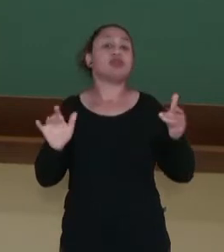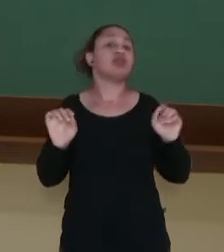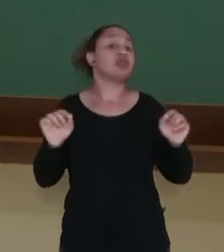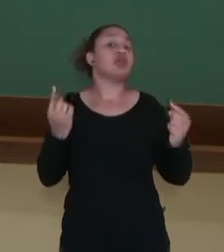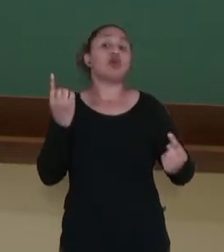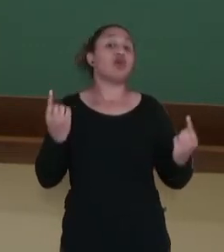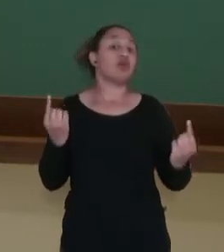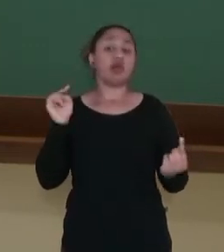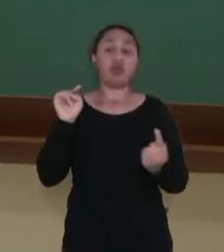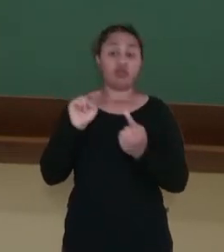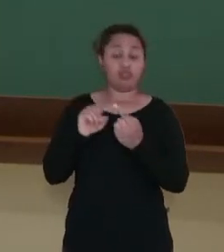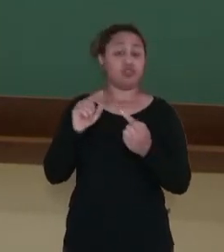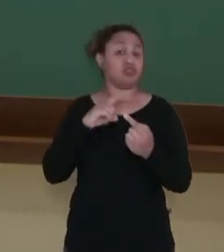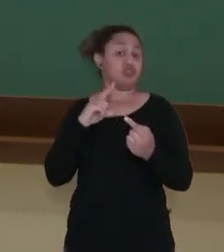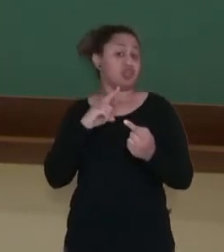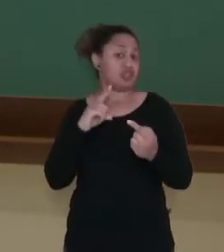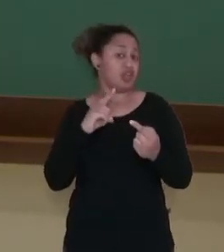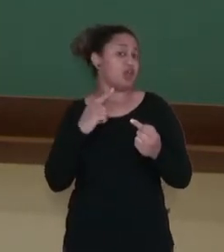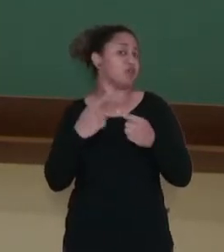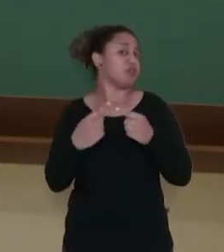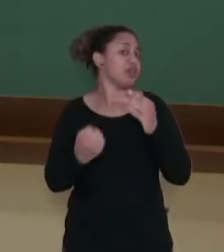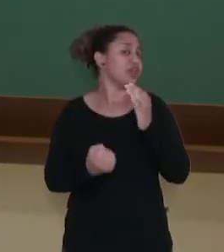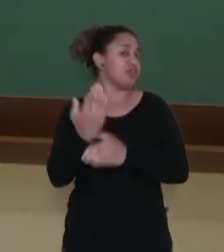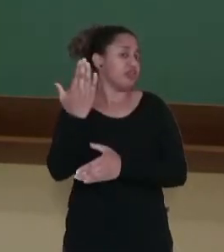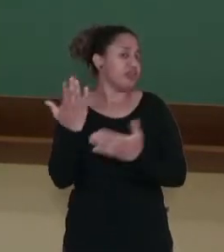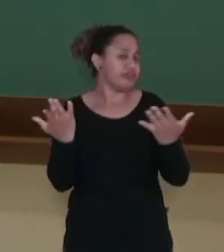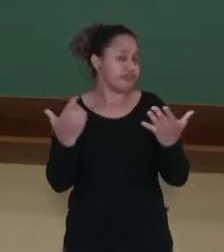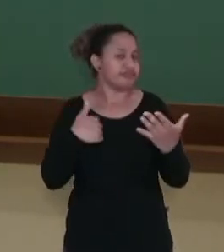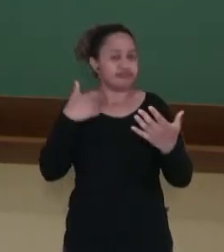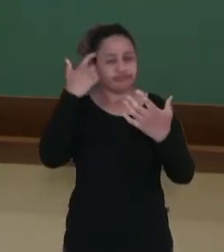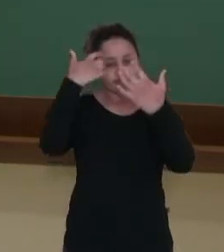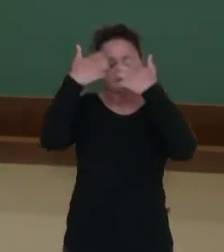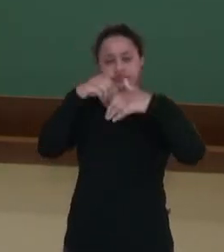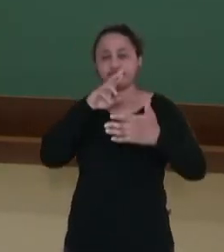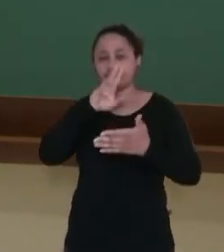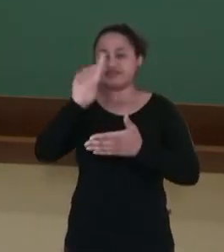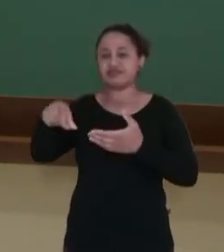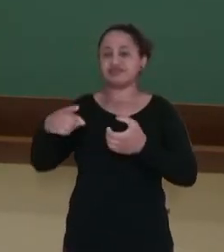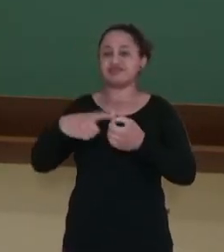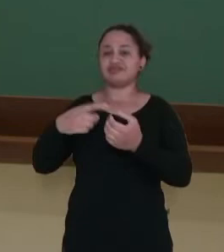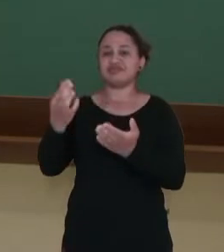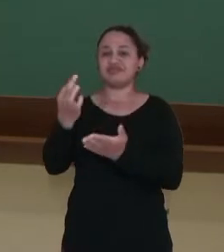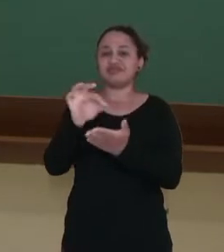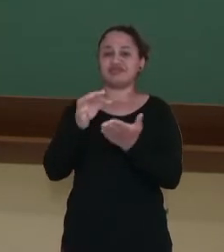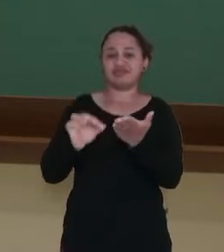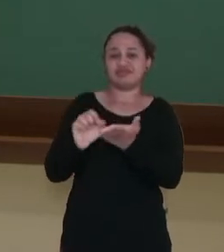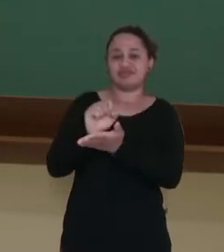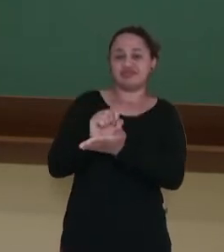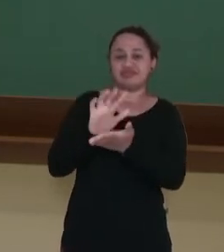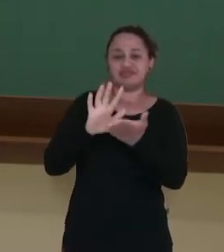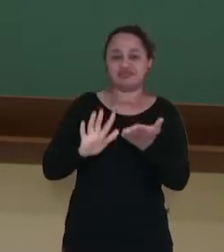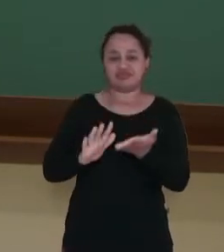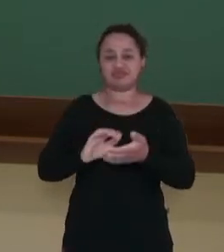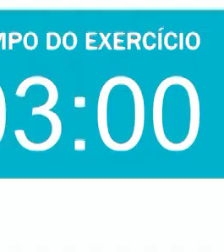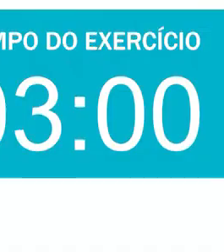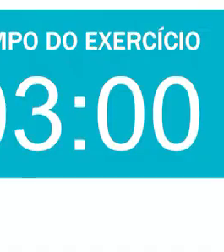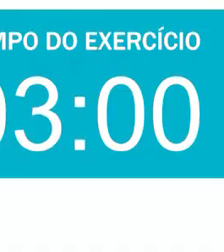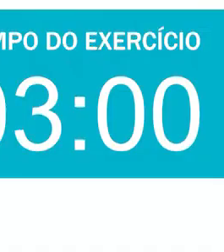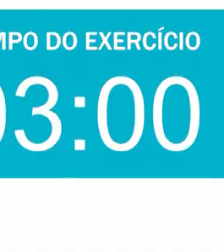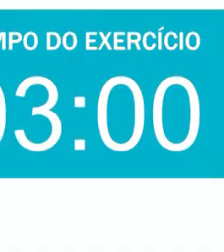o objetivo desse cartaz? Por que que ele foi criado? Pensa um pouquinho que eu volto já já comentando essa questão com vocês.